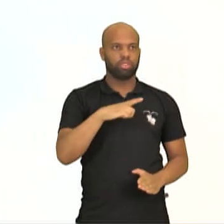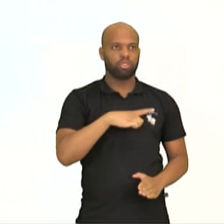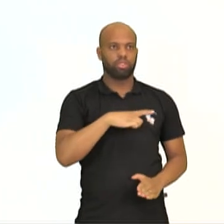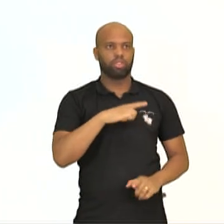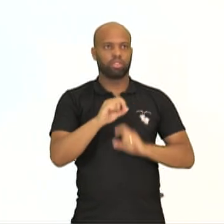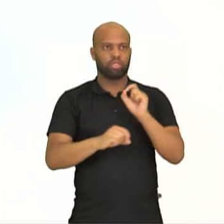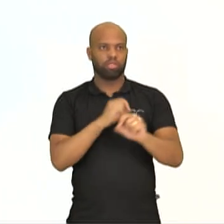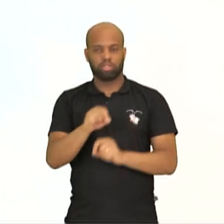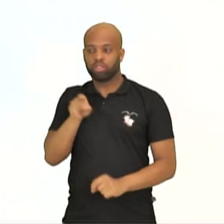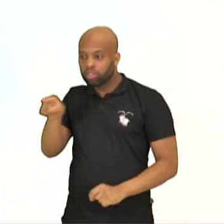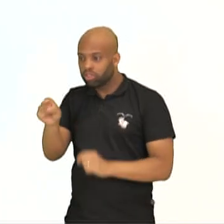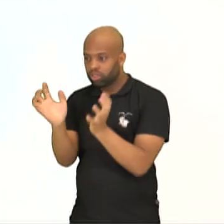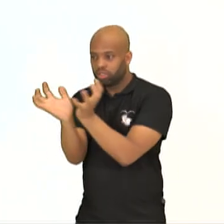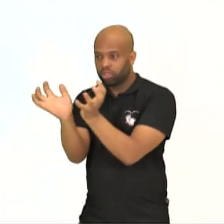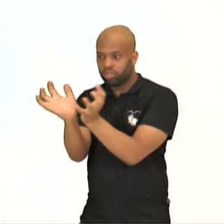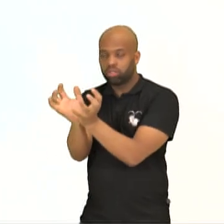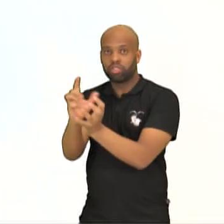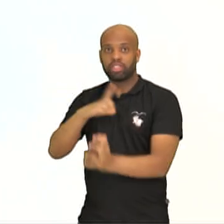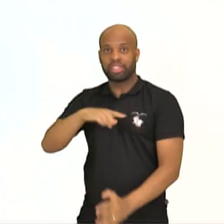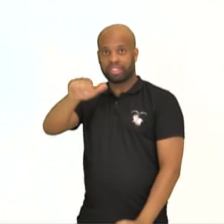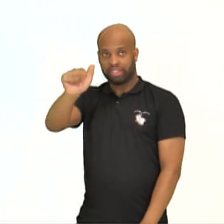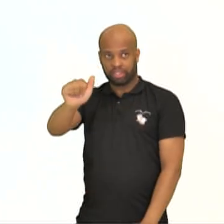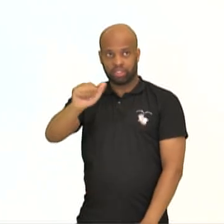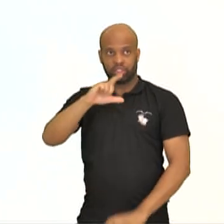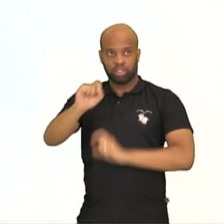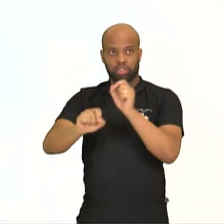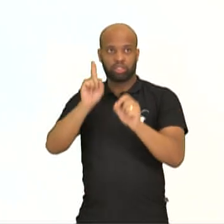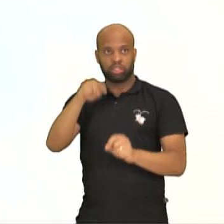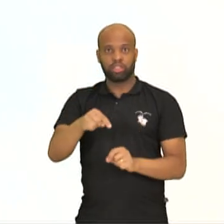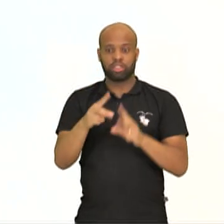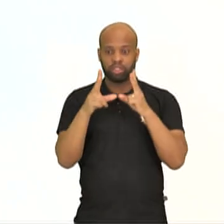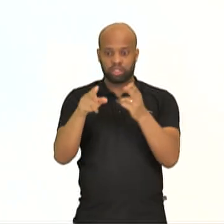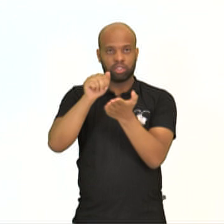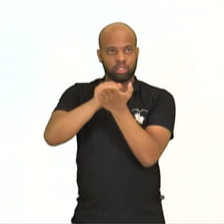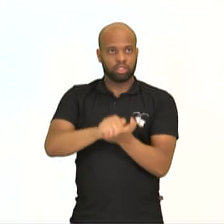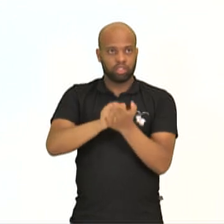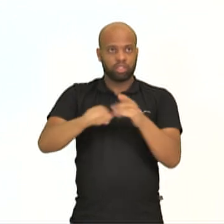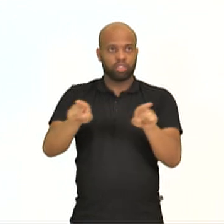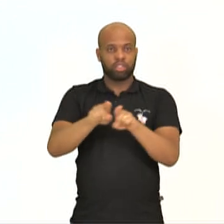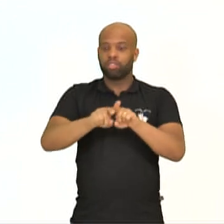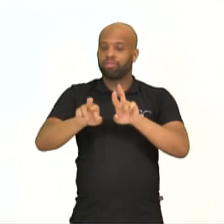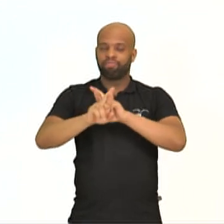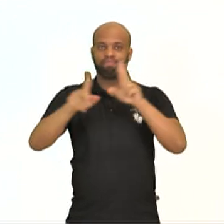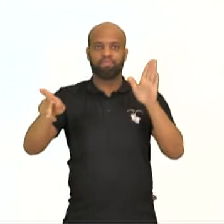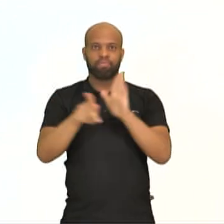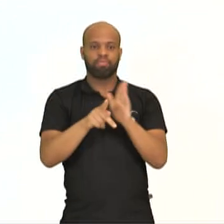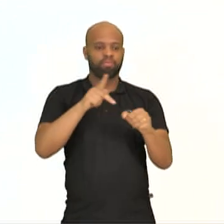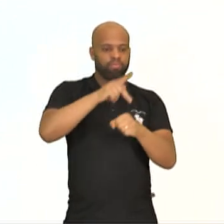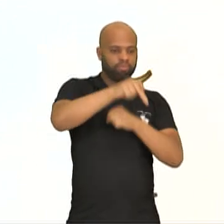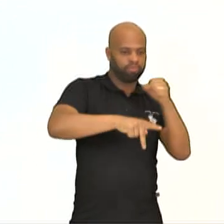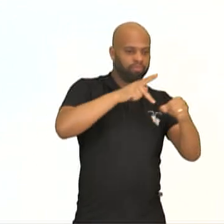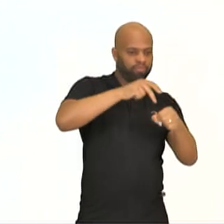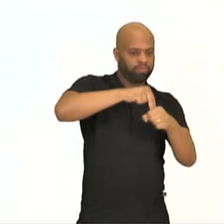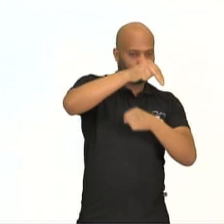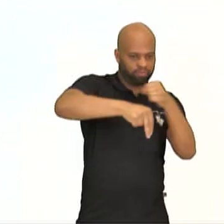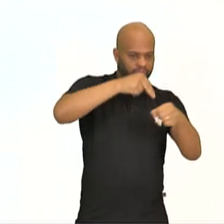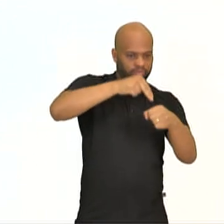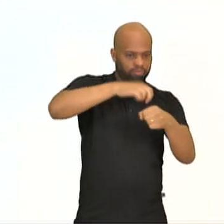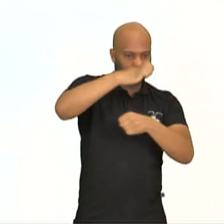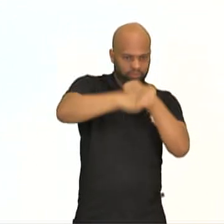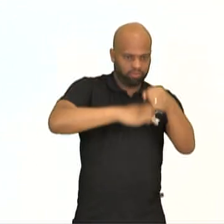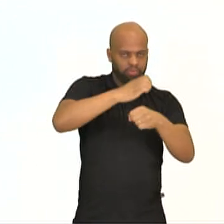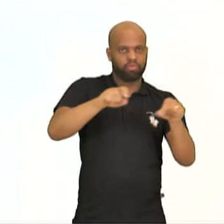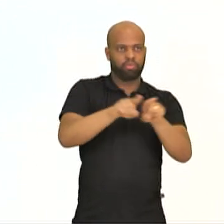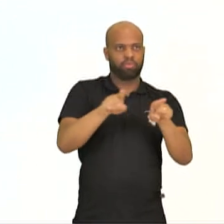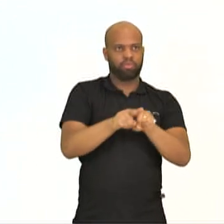isóbaros, tem o A em negrito aqui para lembrar, são iguais em massa e diferentes nos prótons, nêutrons e elétrons. Já